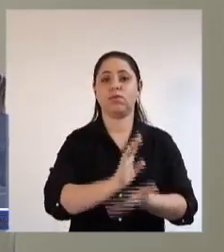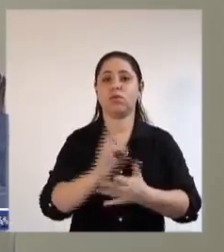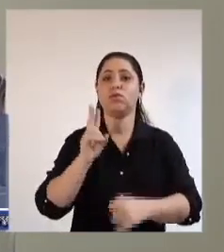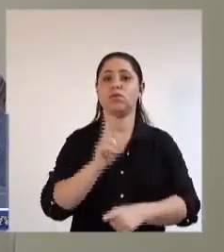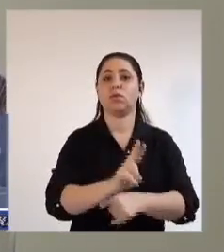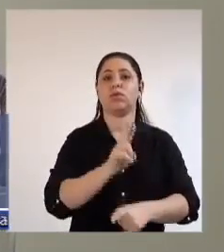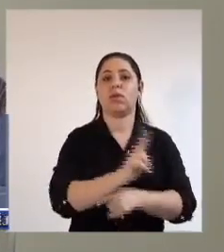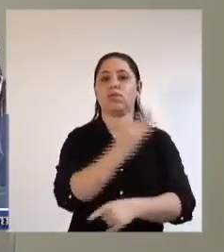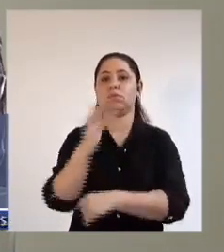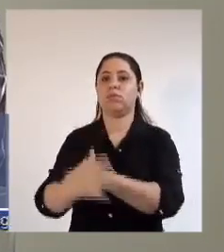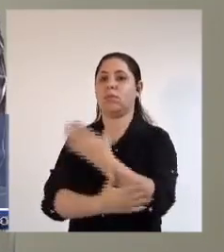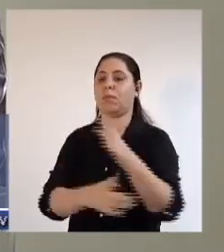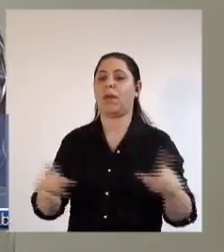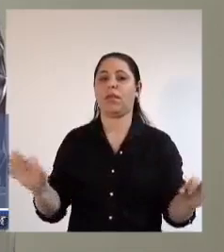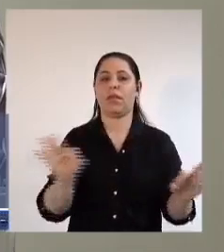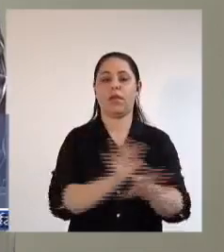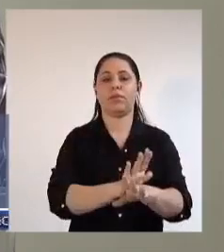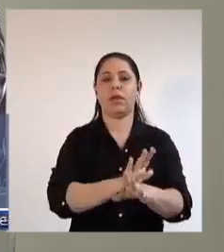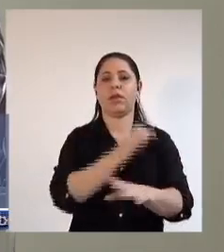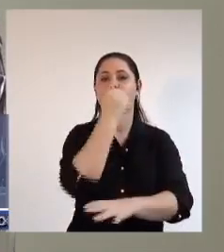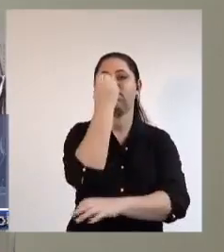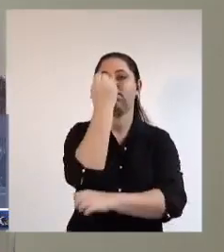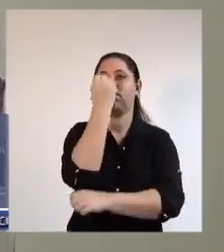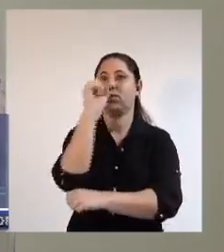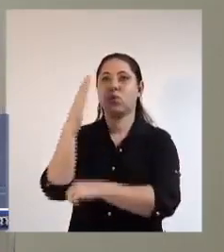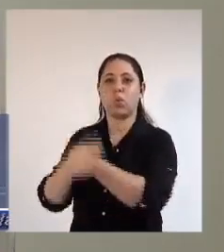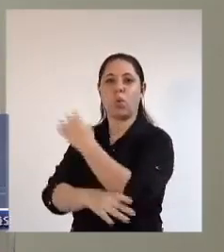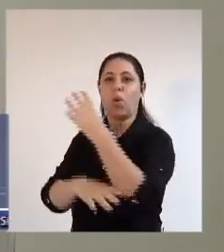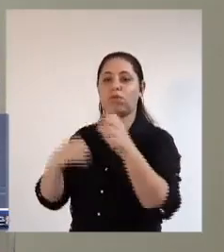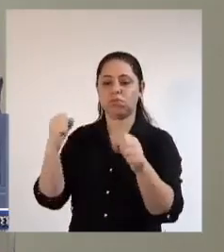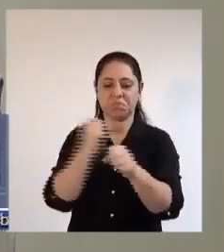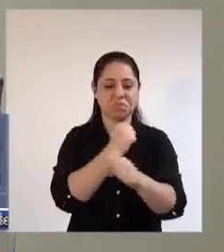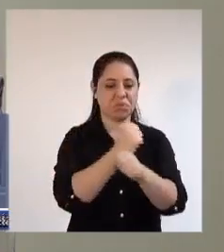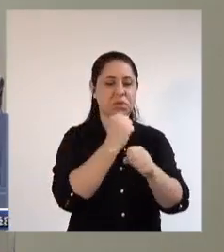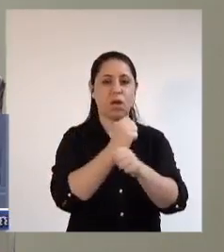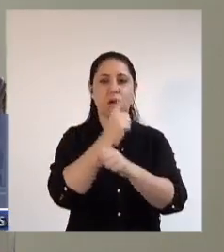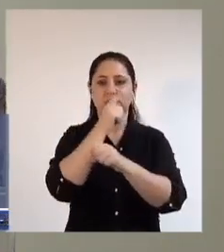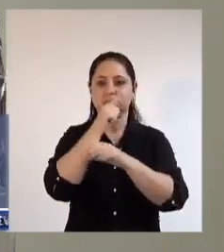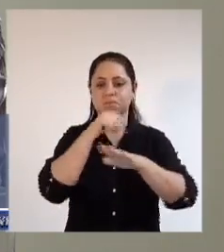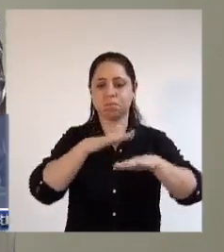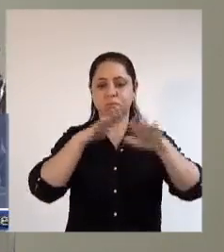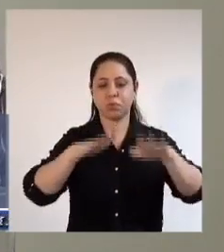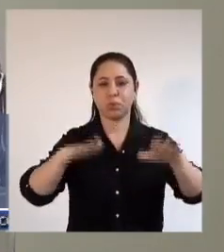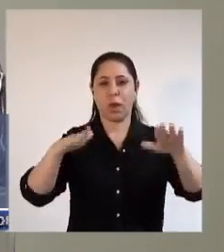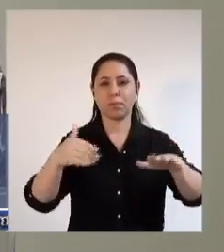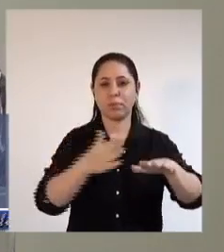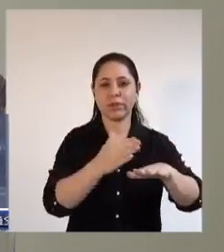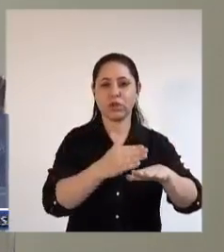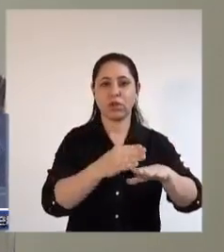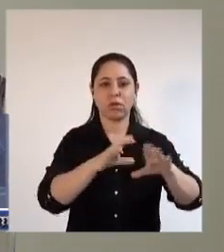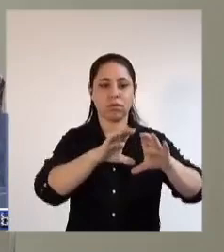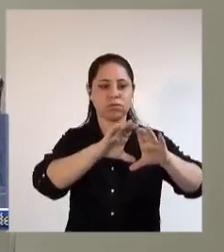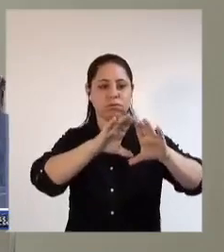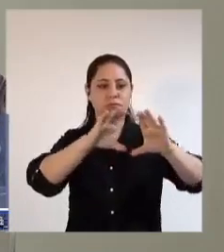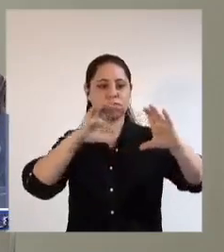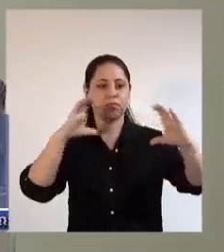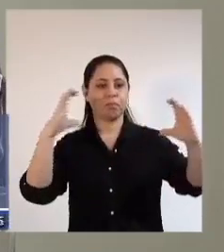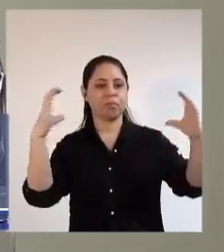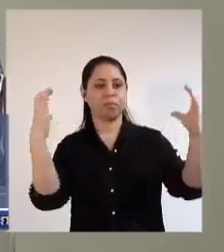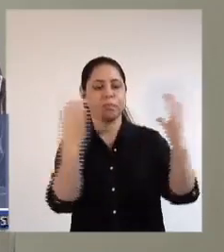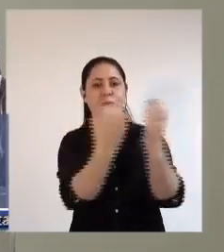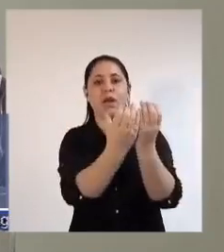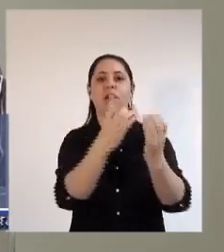pra terminar a construção da obra do aquário não questiona a importância da obra do aquário não questiona a importância de